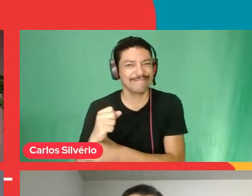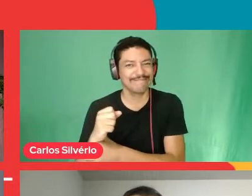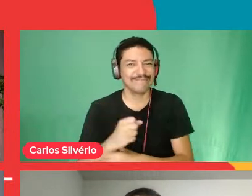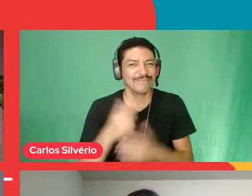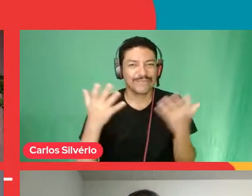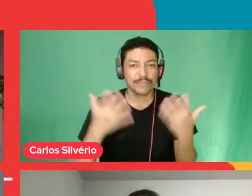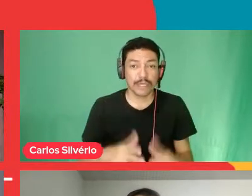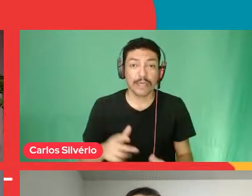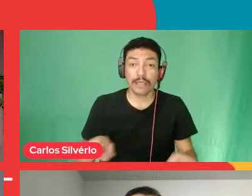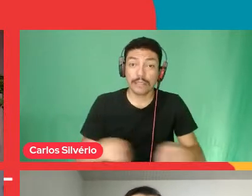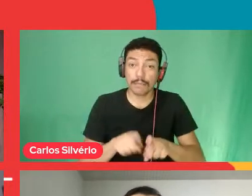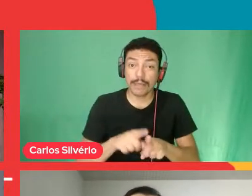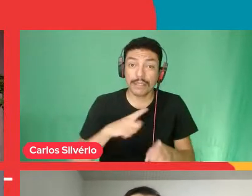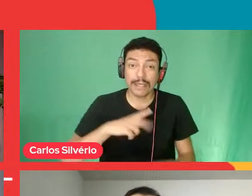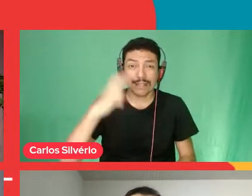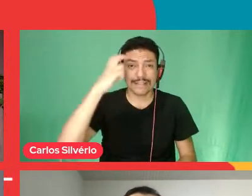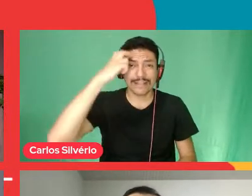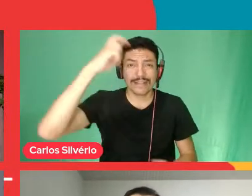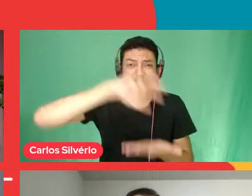né? Então,